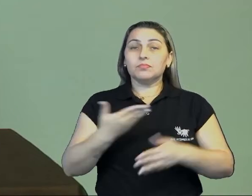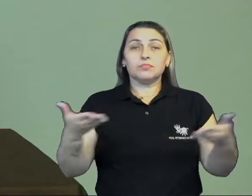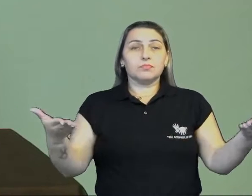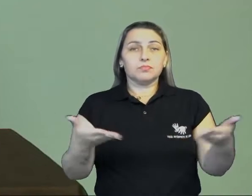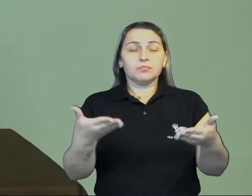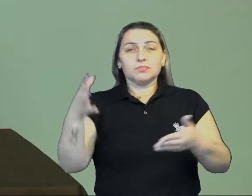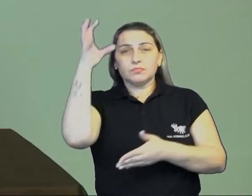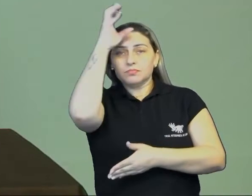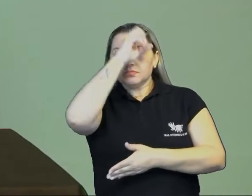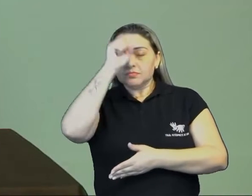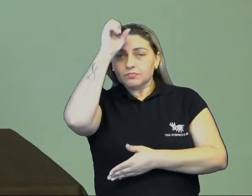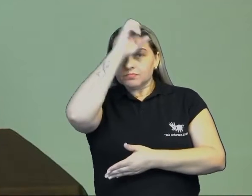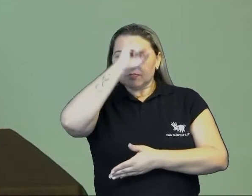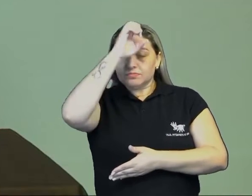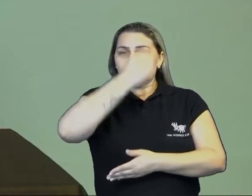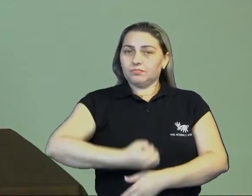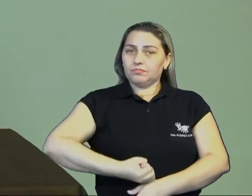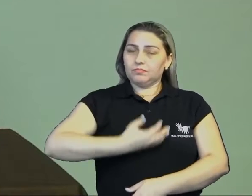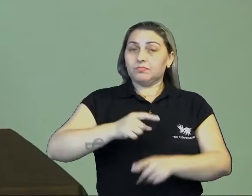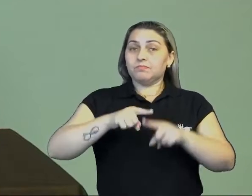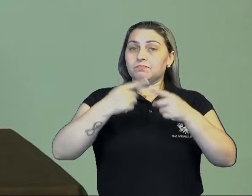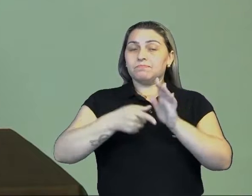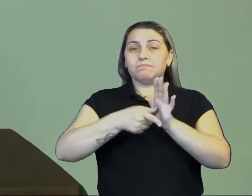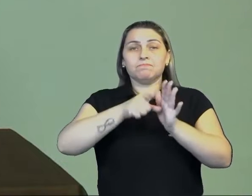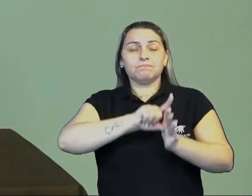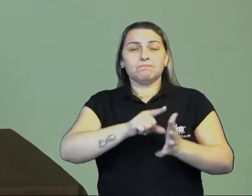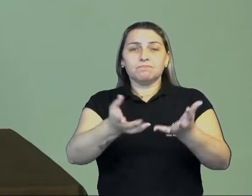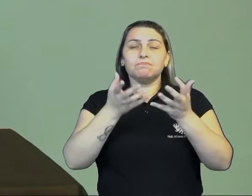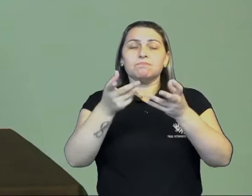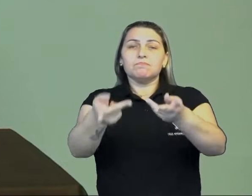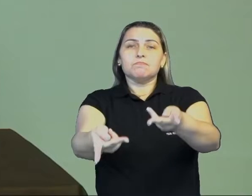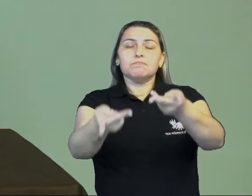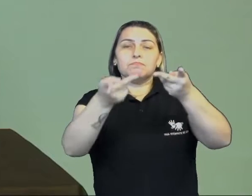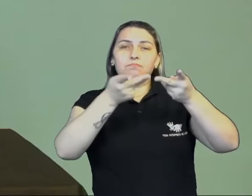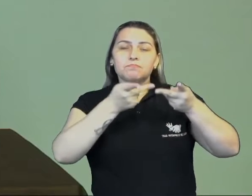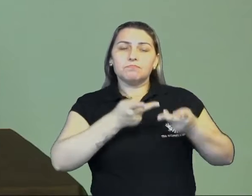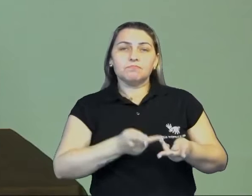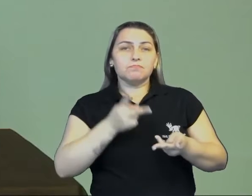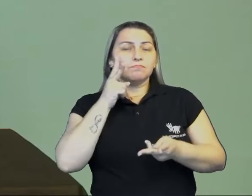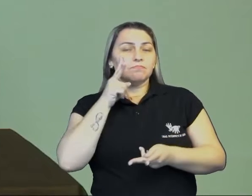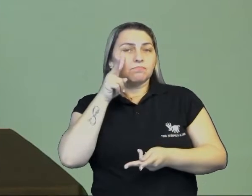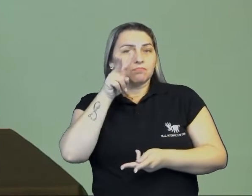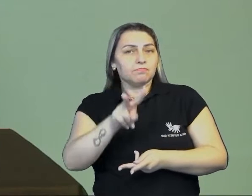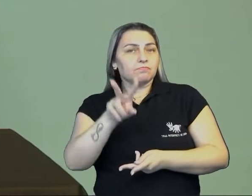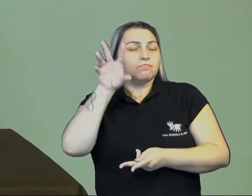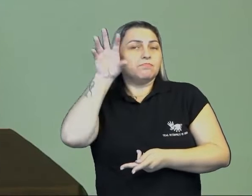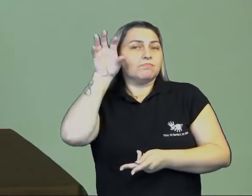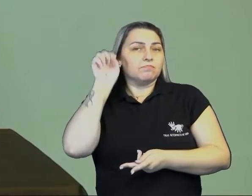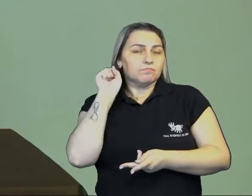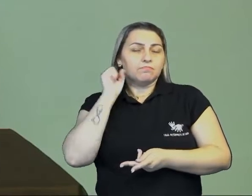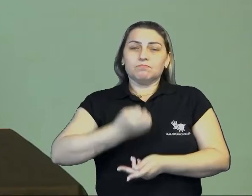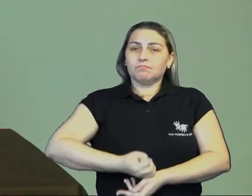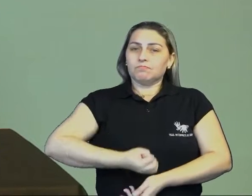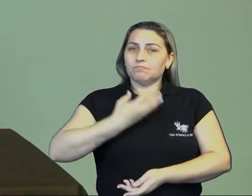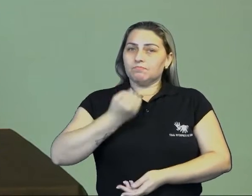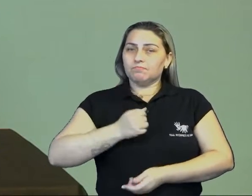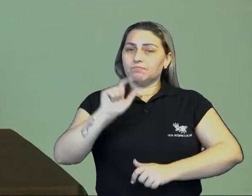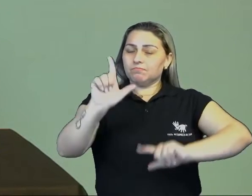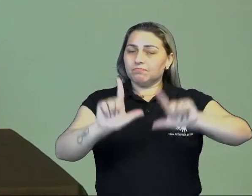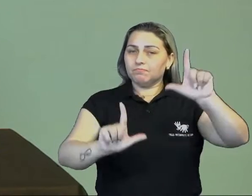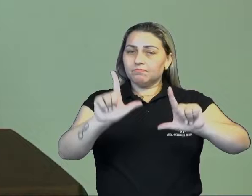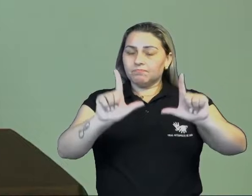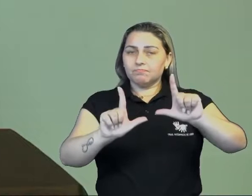nós vamos aprender muito sobre isso, mas antes eu quero te convidar a ver e ouvir um poema aí na